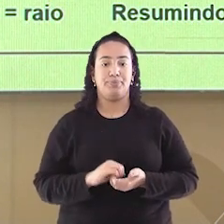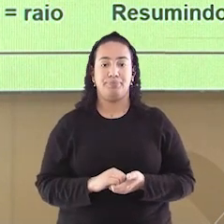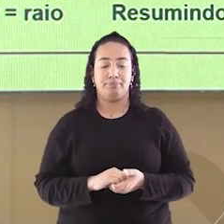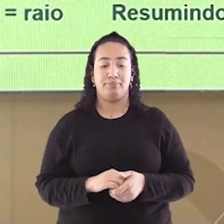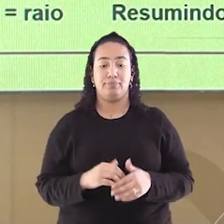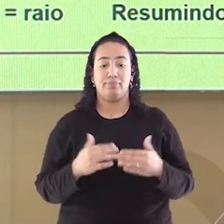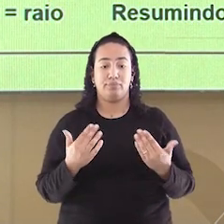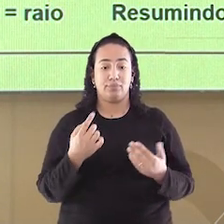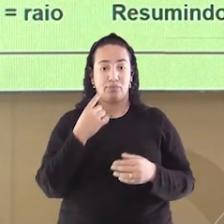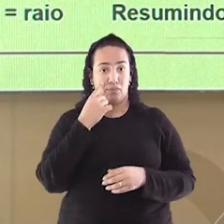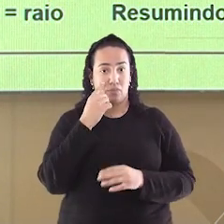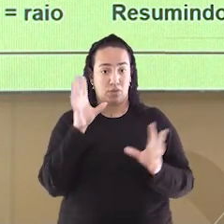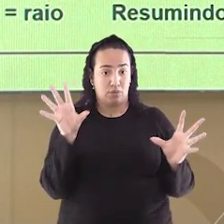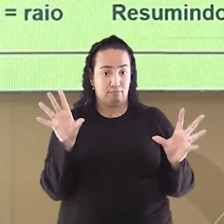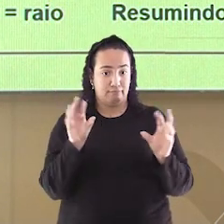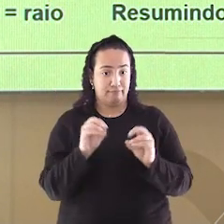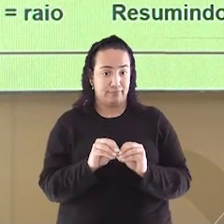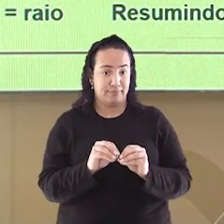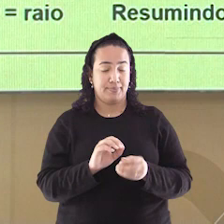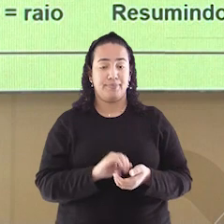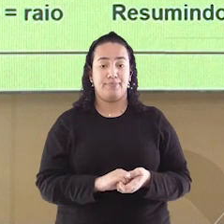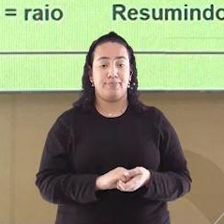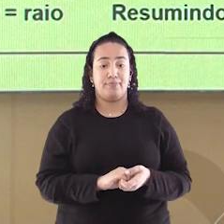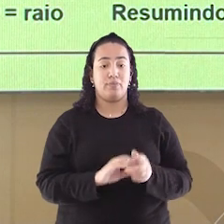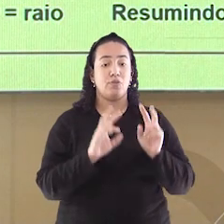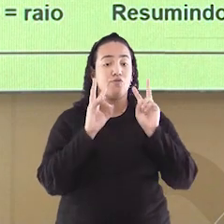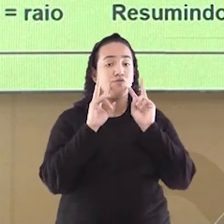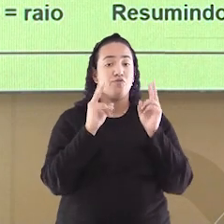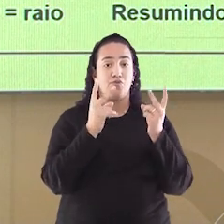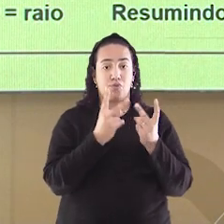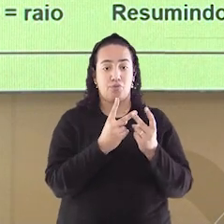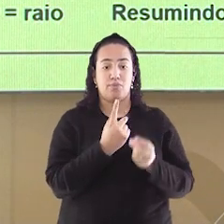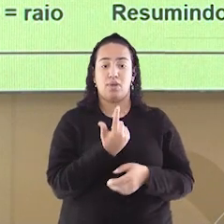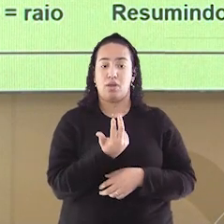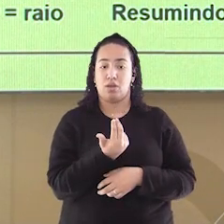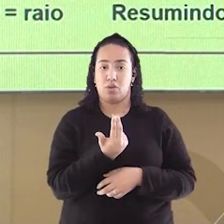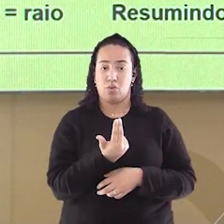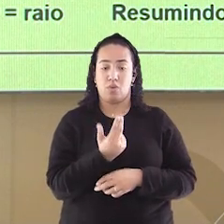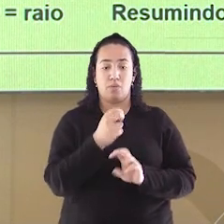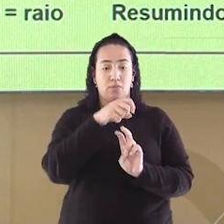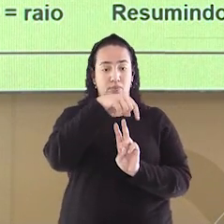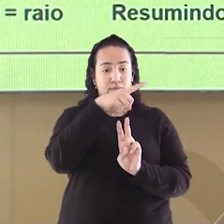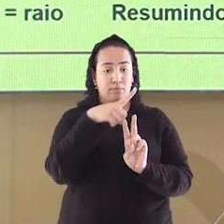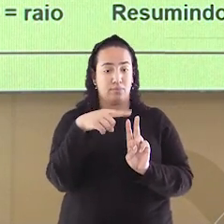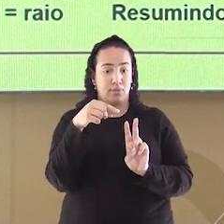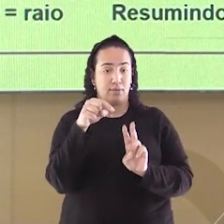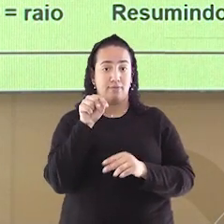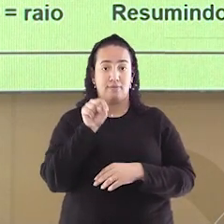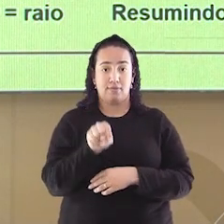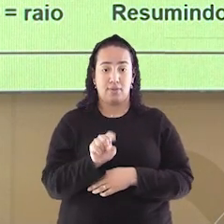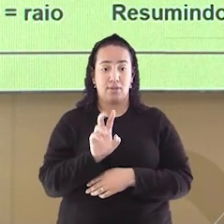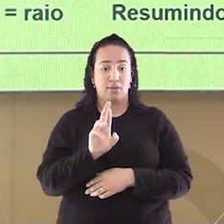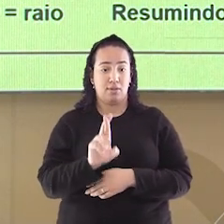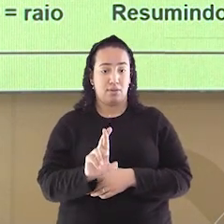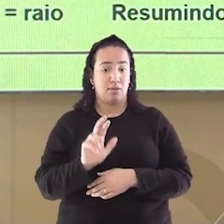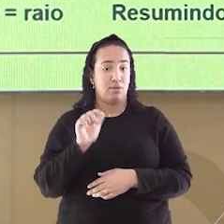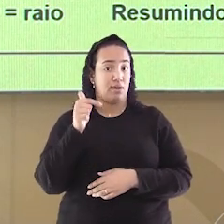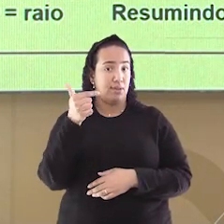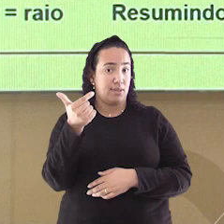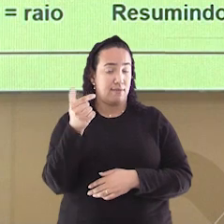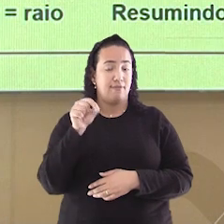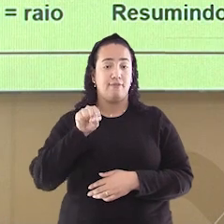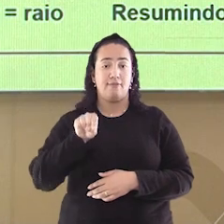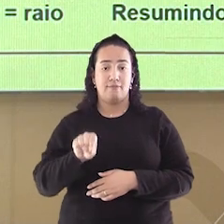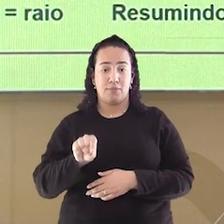Resumindo, temos a seguinte fórmula. Volume é igual a π vezes R ao